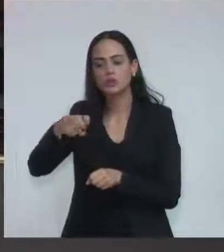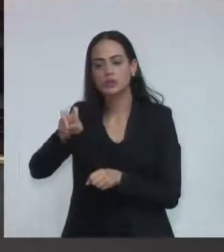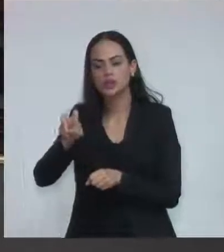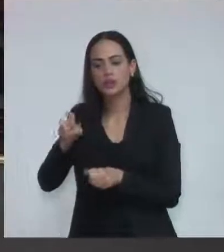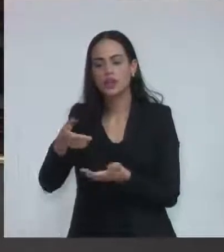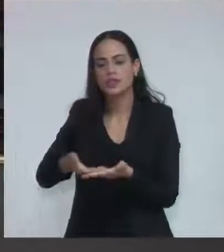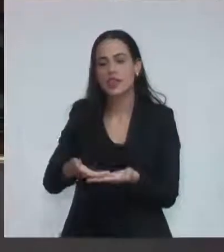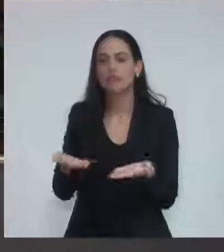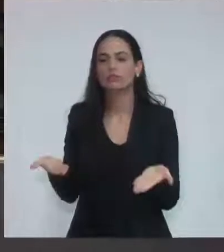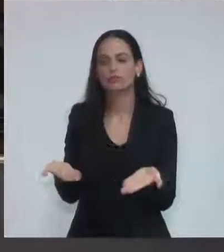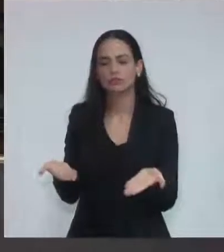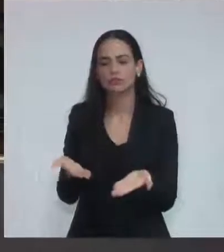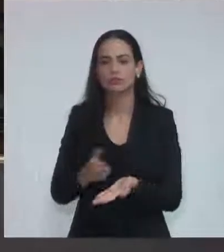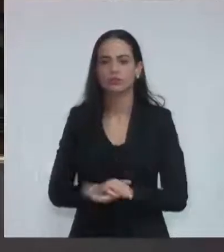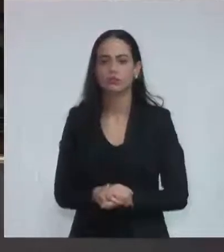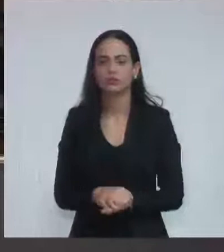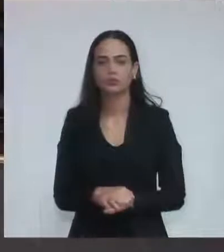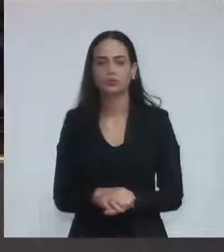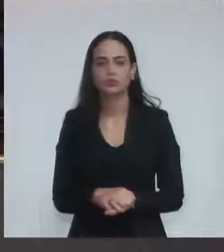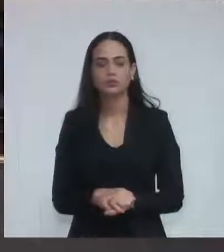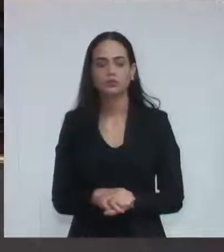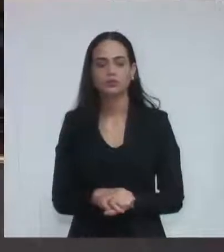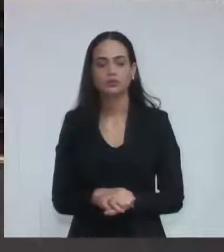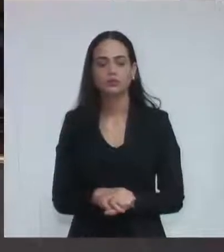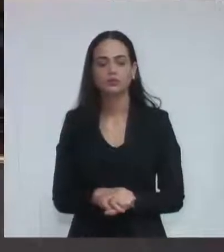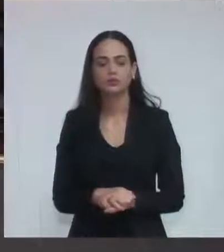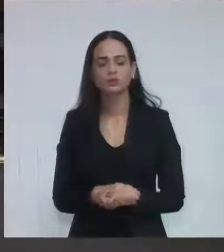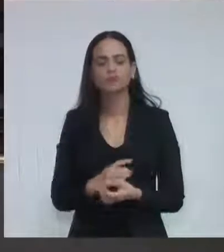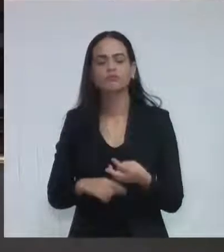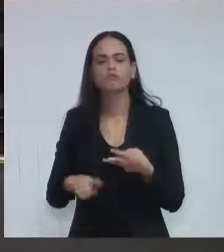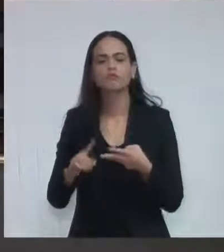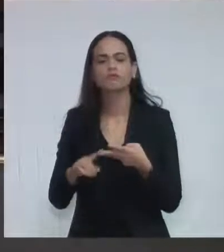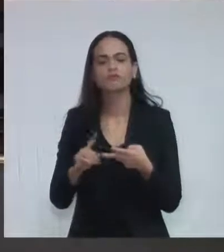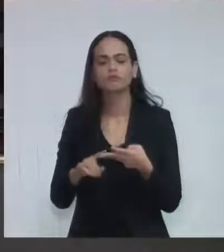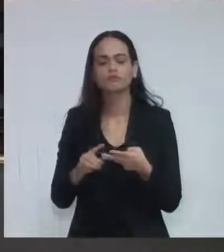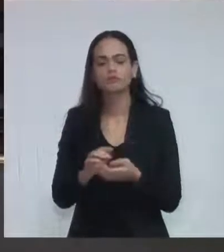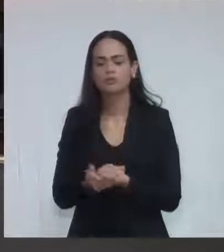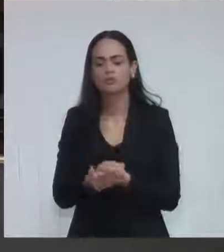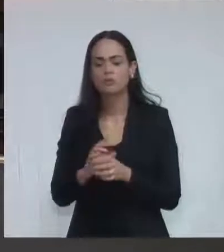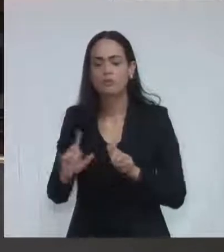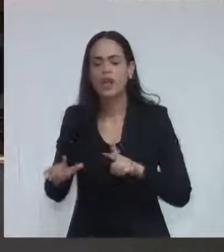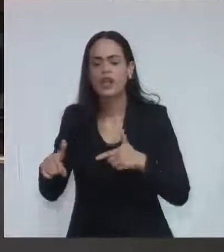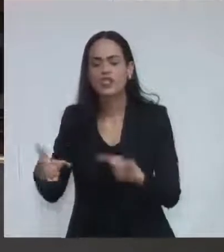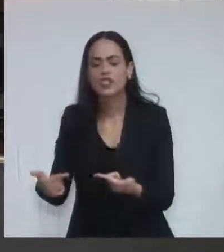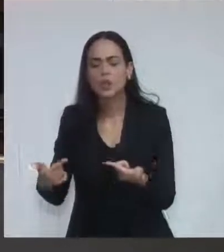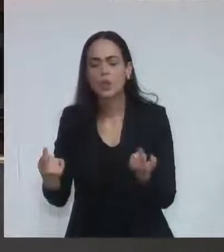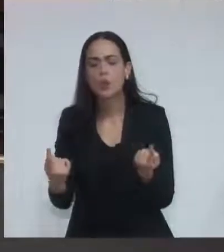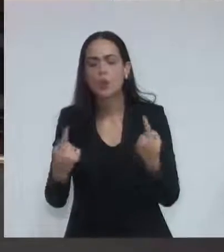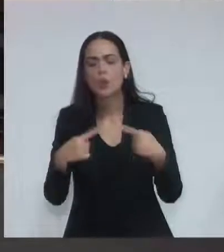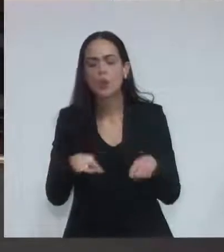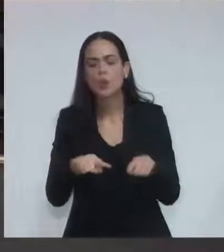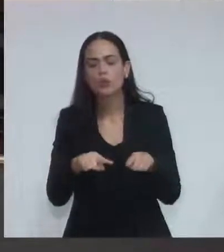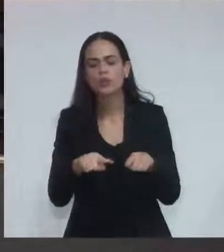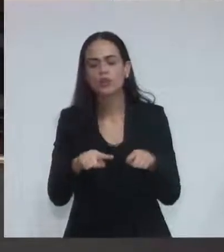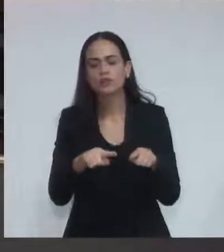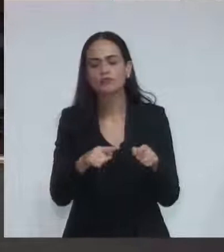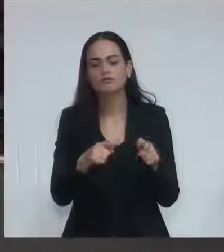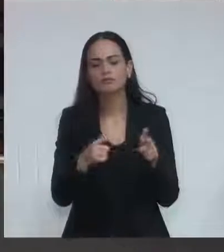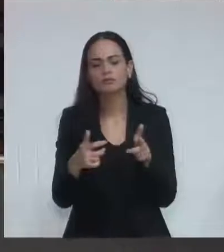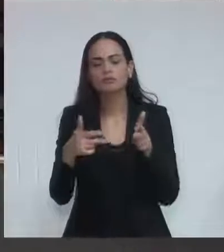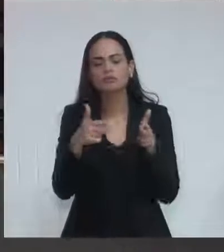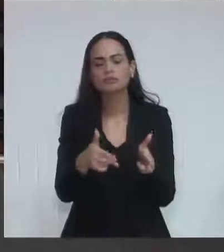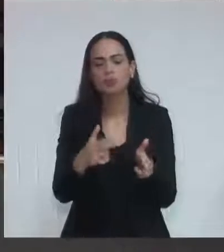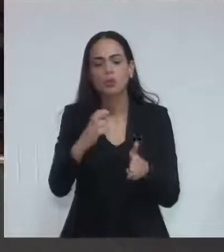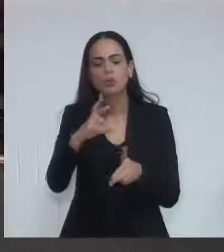2018, até a presente data? 3. Quais ações foram tomadas para combater os crimes ocorridos no bairro Altos do